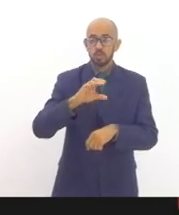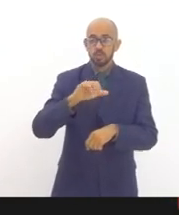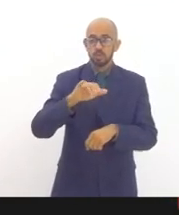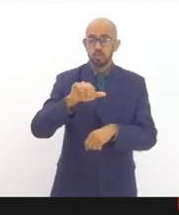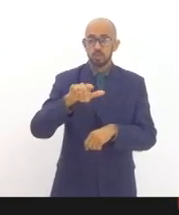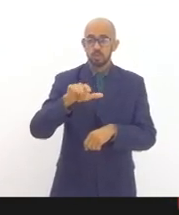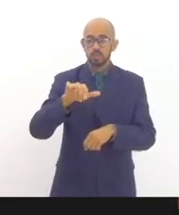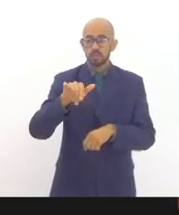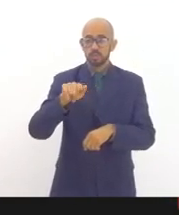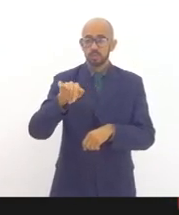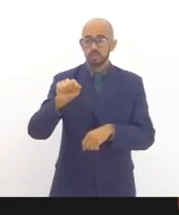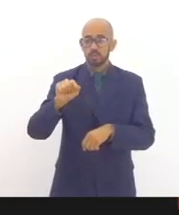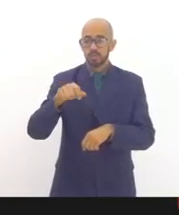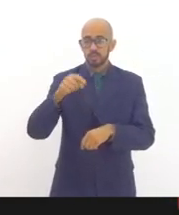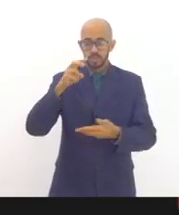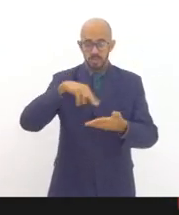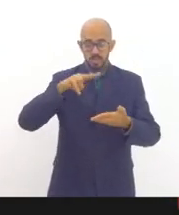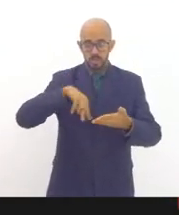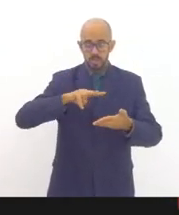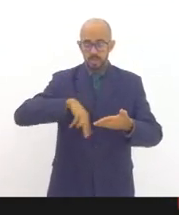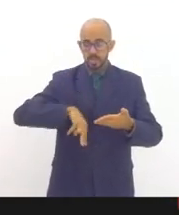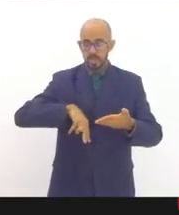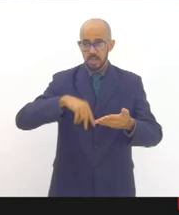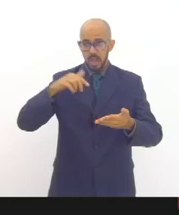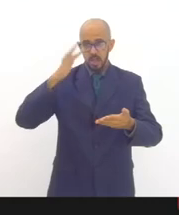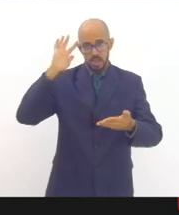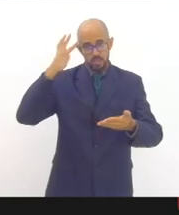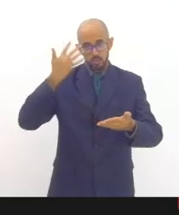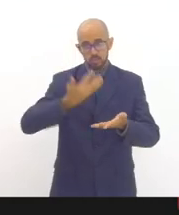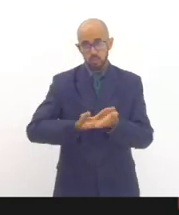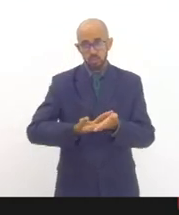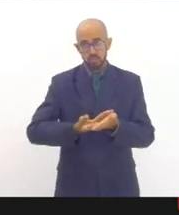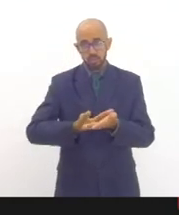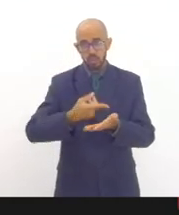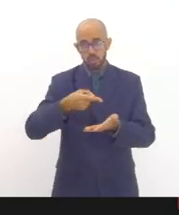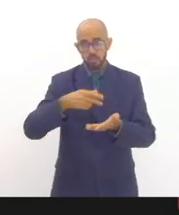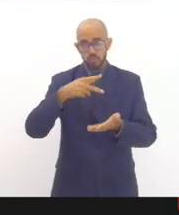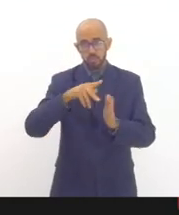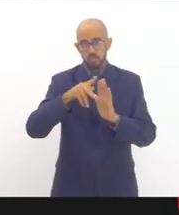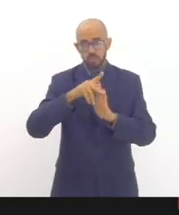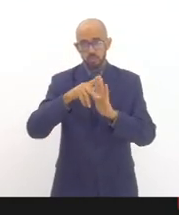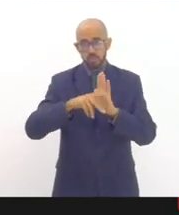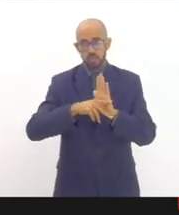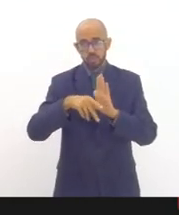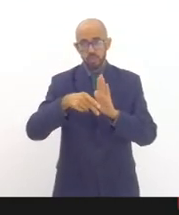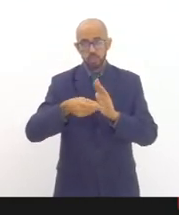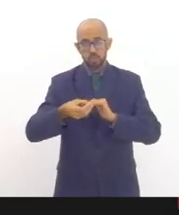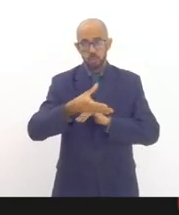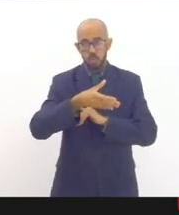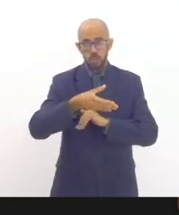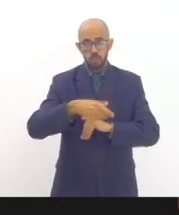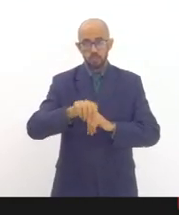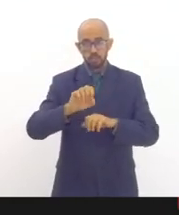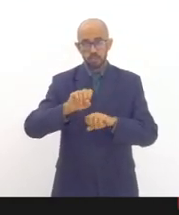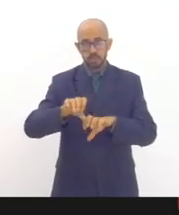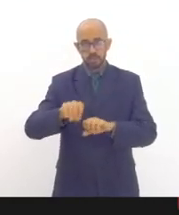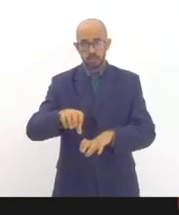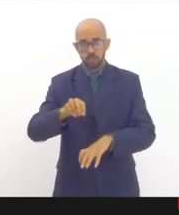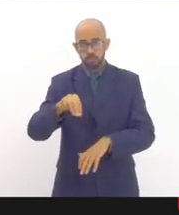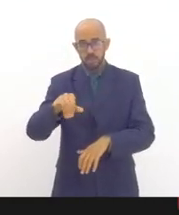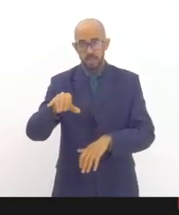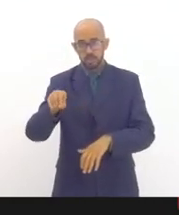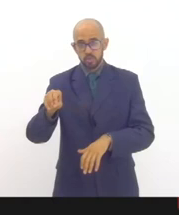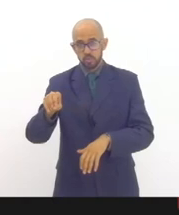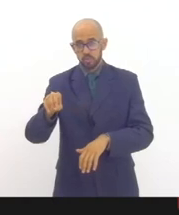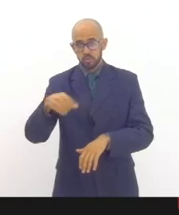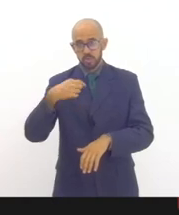BNCC, que li e reli o projeto Novo Ensino Médio, e que